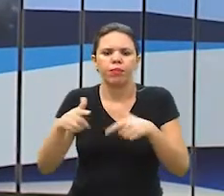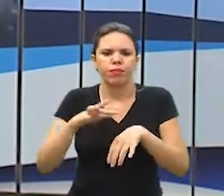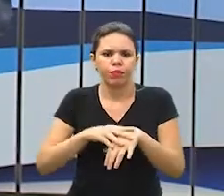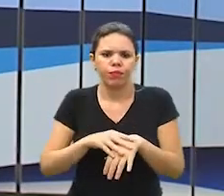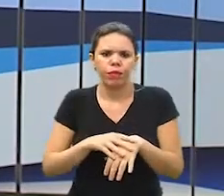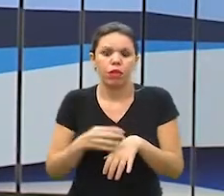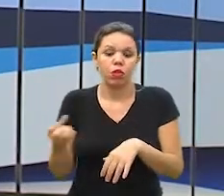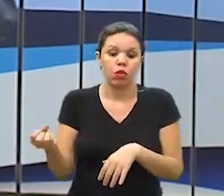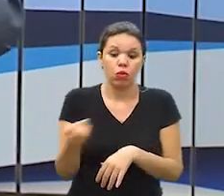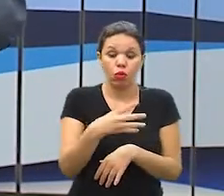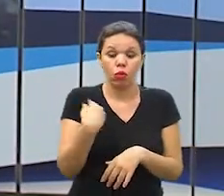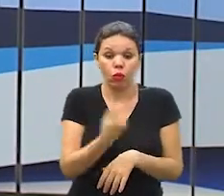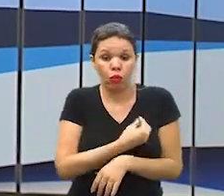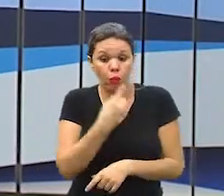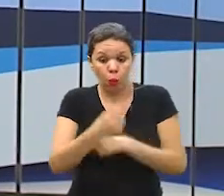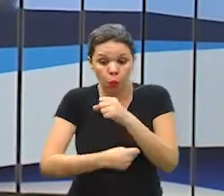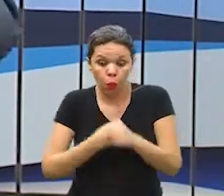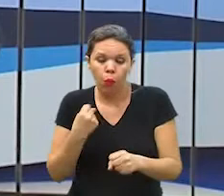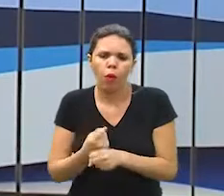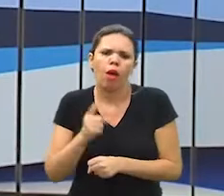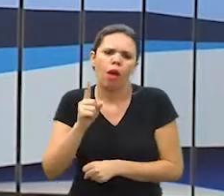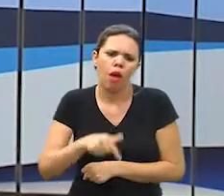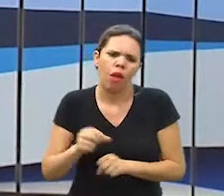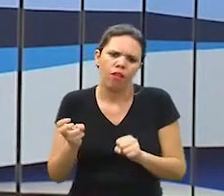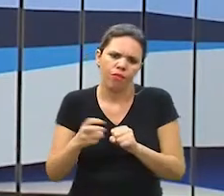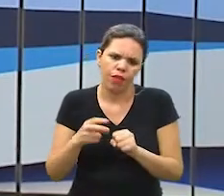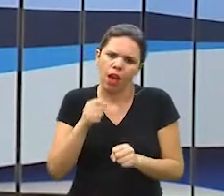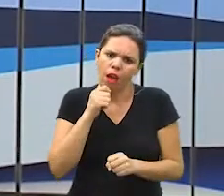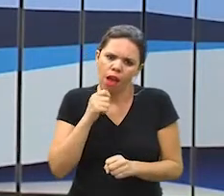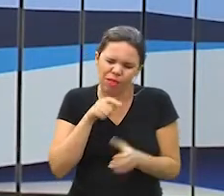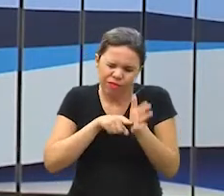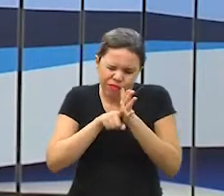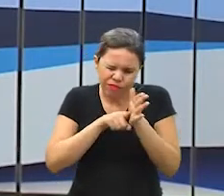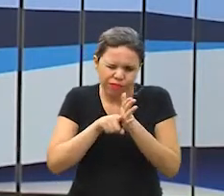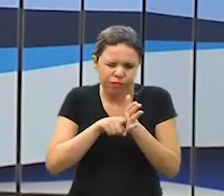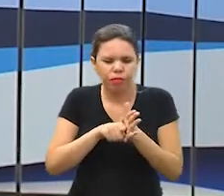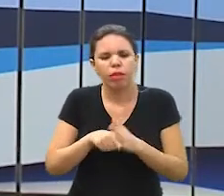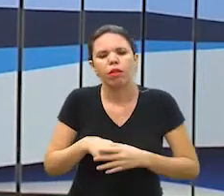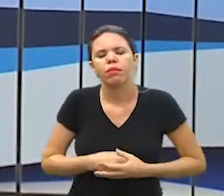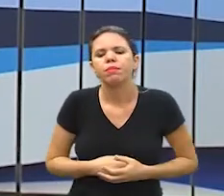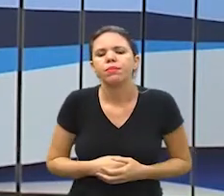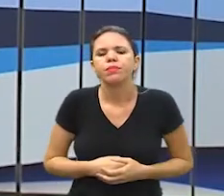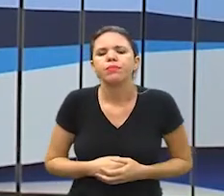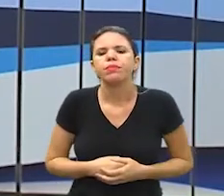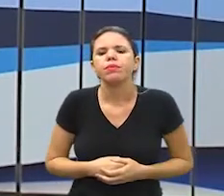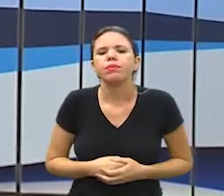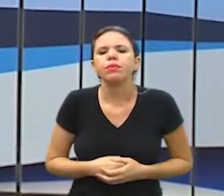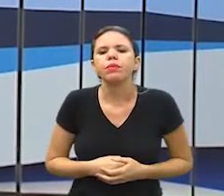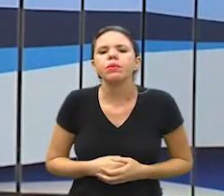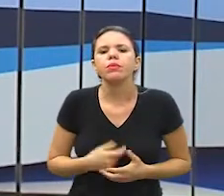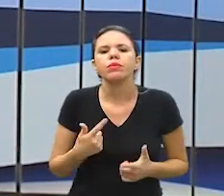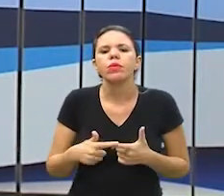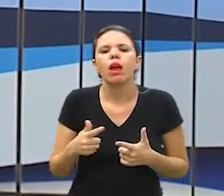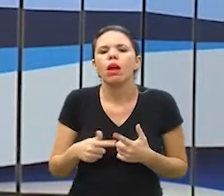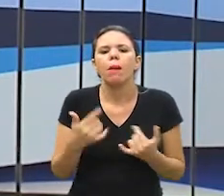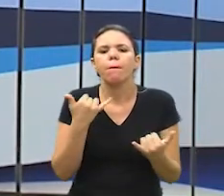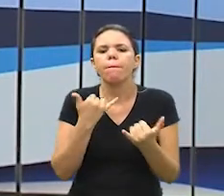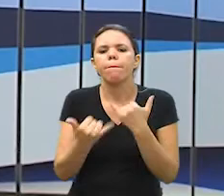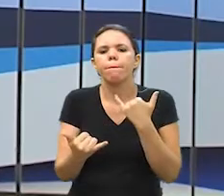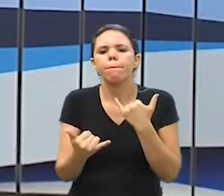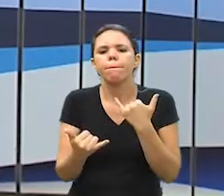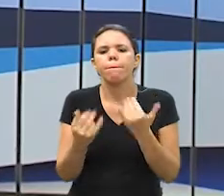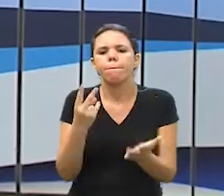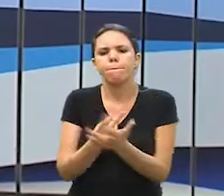relativamente novo. Nós estamos há 1 ano, mas o vírus ainda está sendo estudado. Por mais que a situação pareça